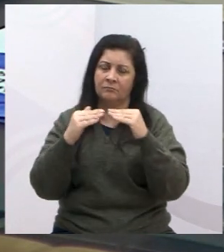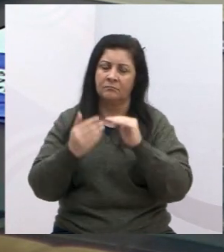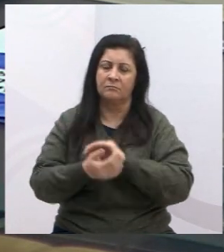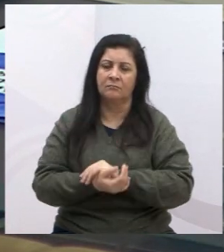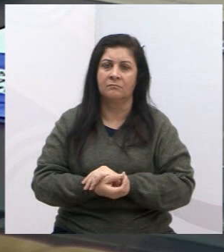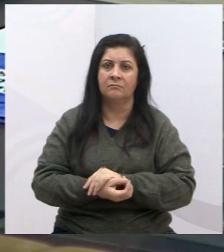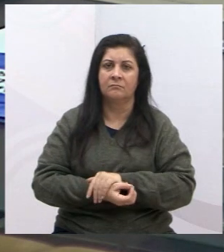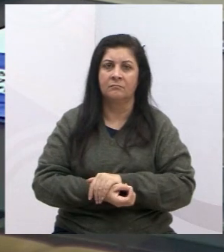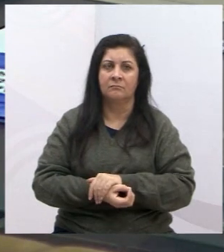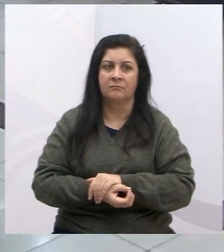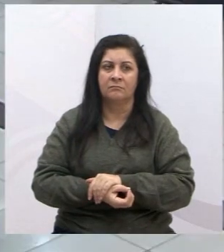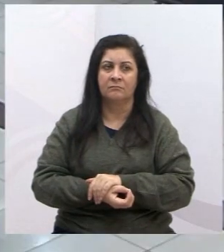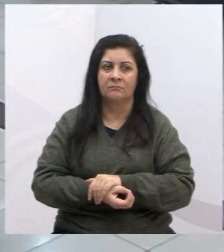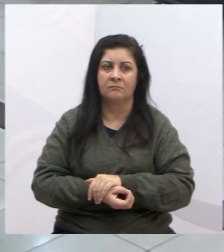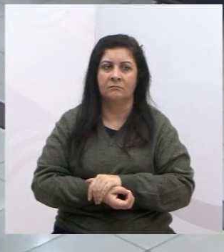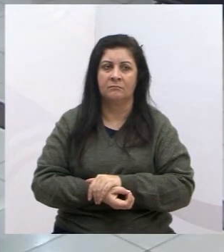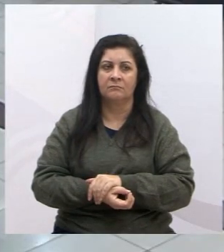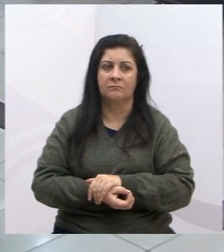requerimento.